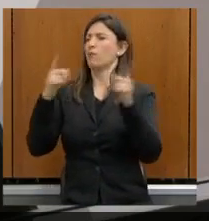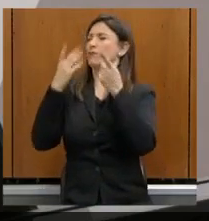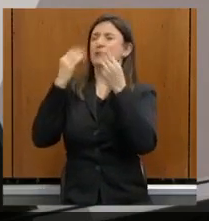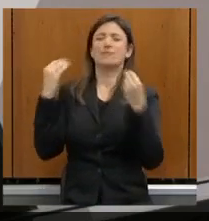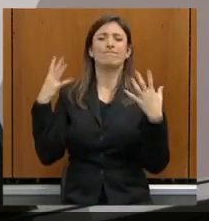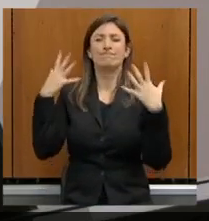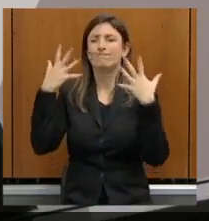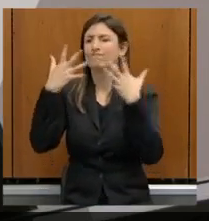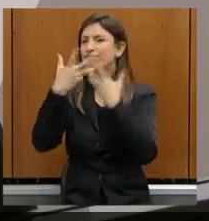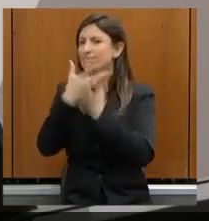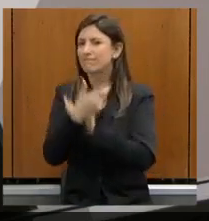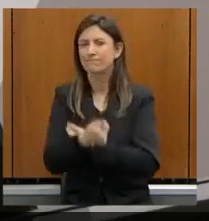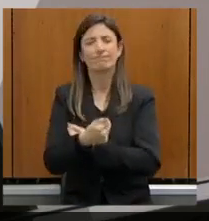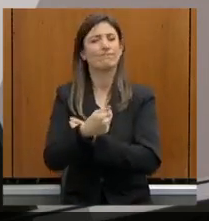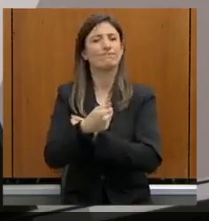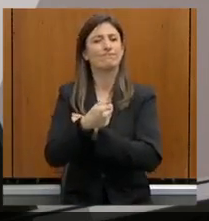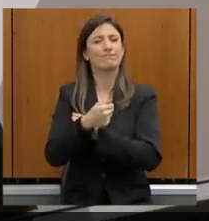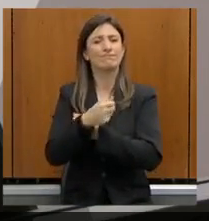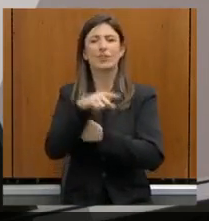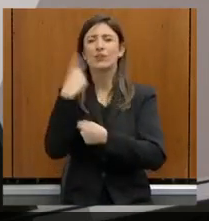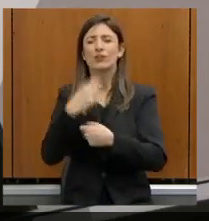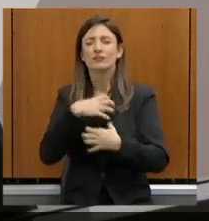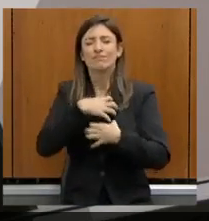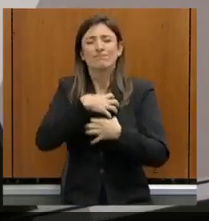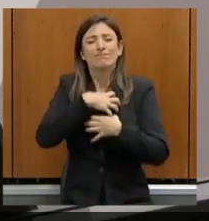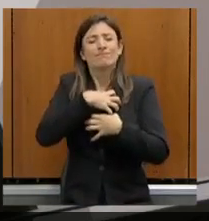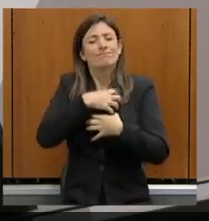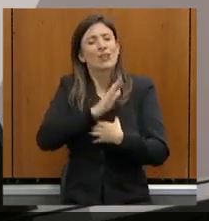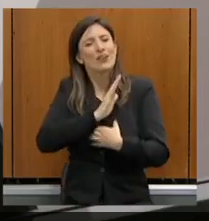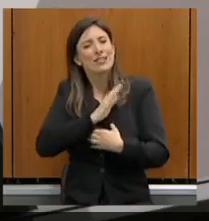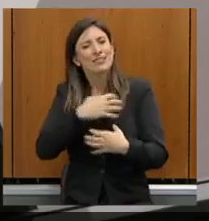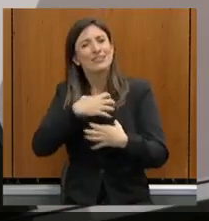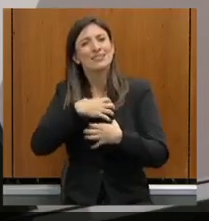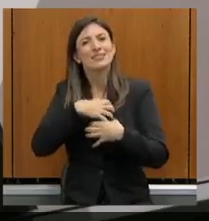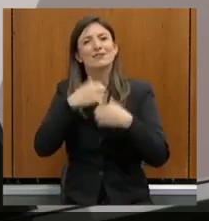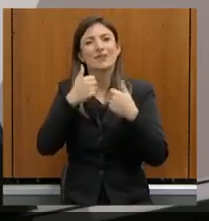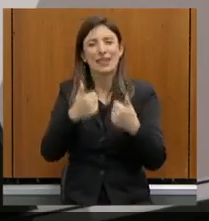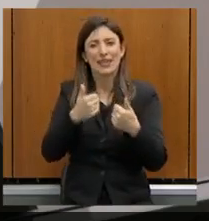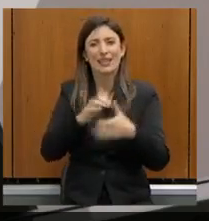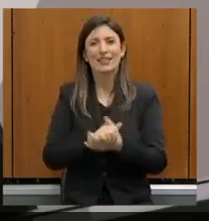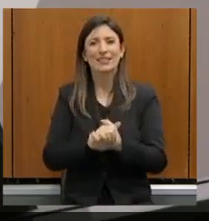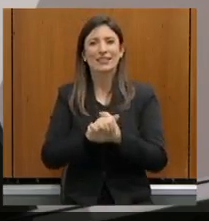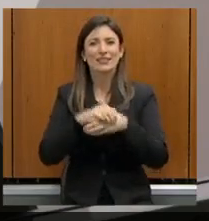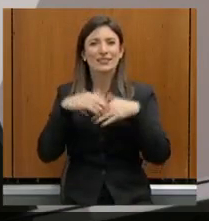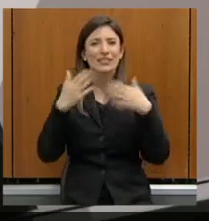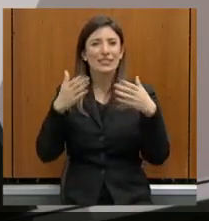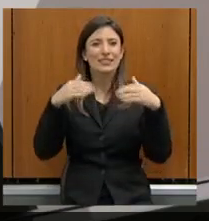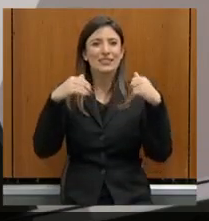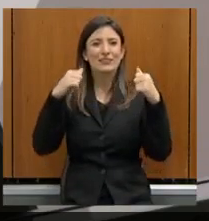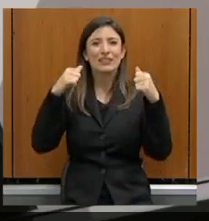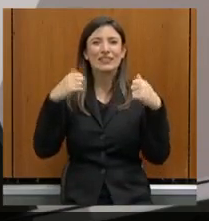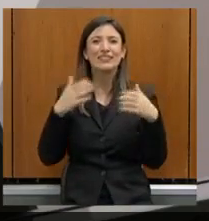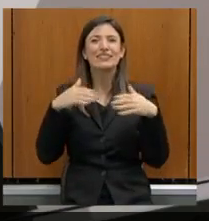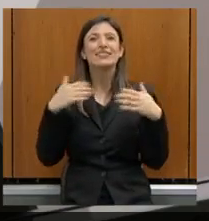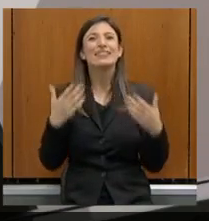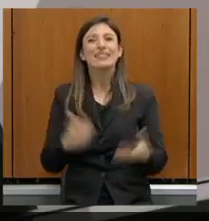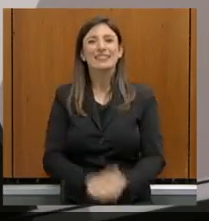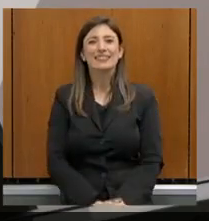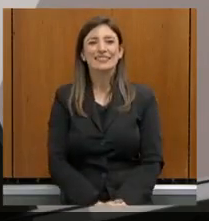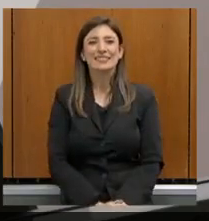que fala ao nosso coração e a todos nós como o fogão a lenha fala para nós na nossa formação na cozinha mineira.